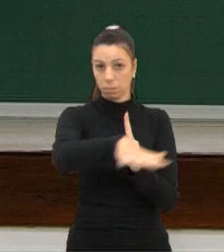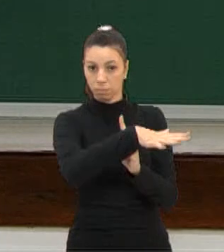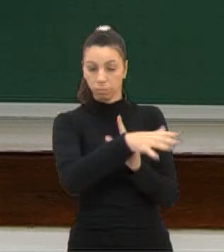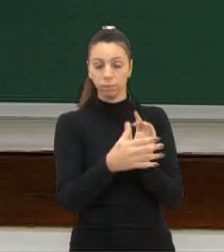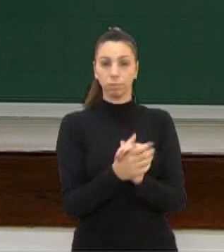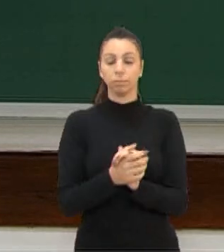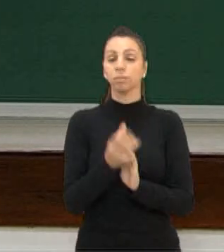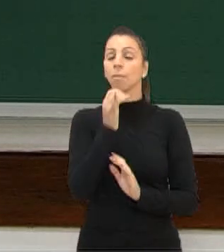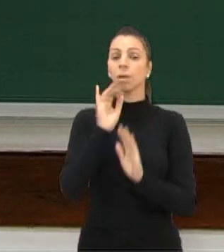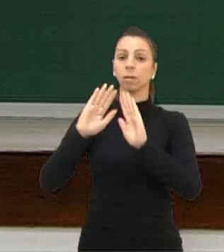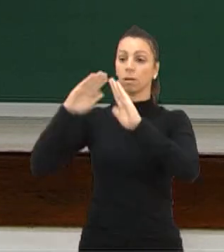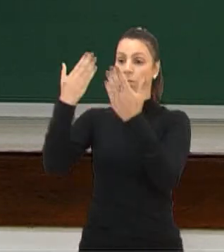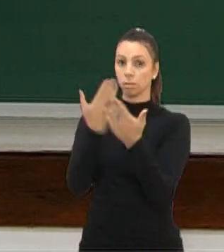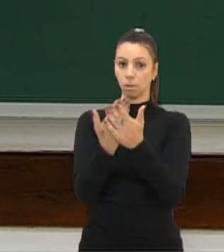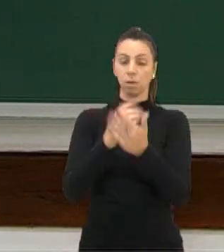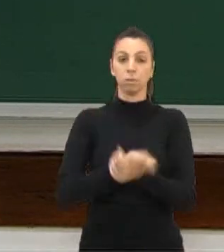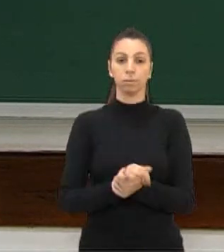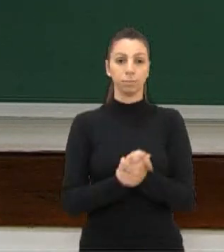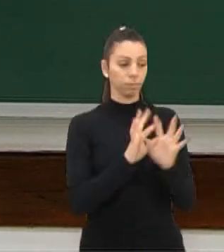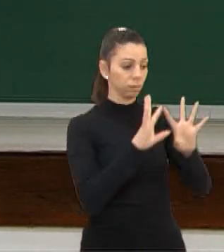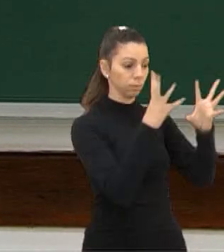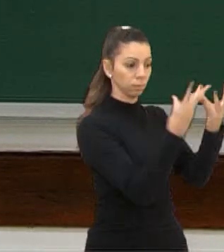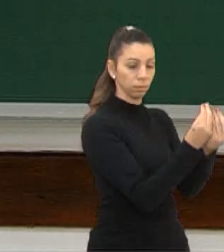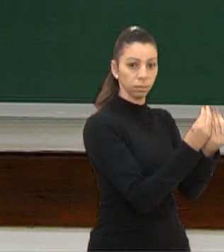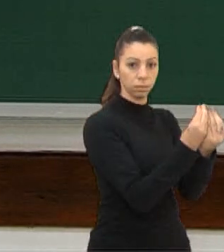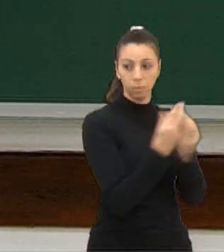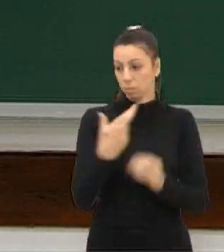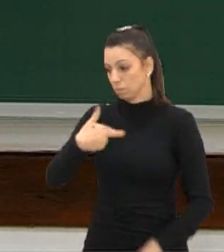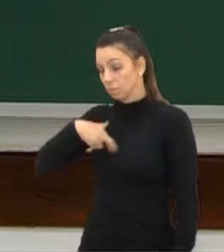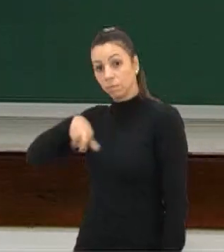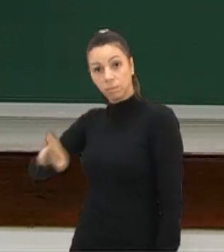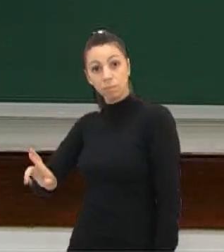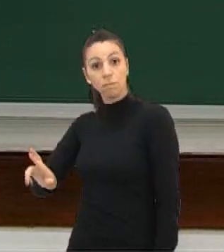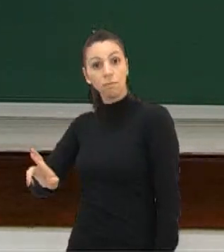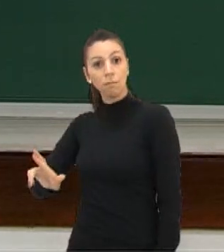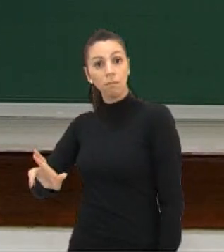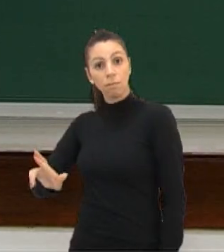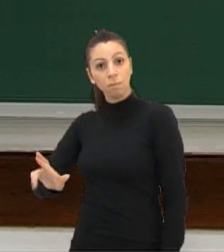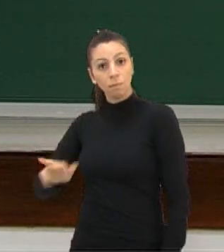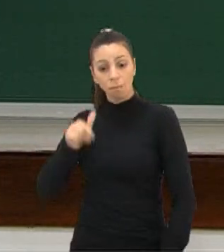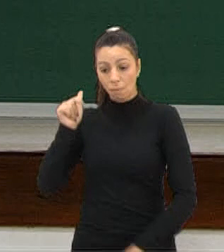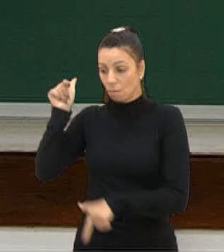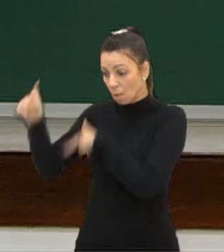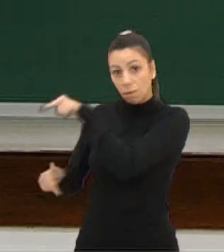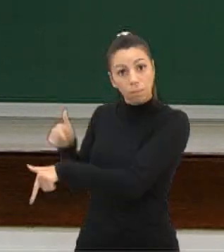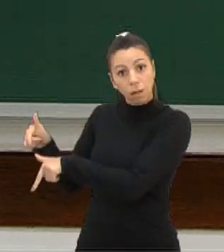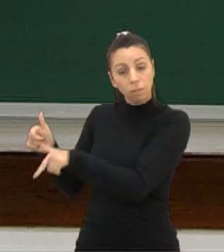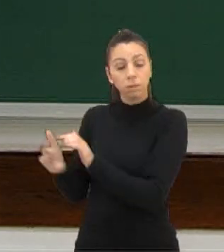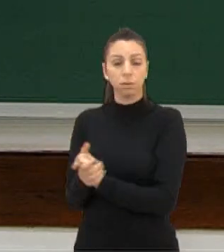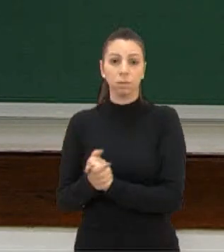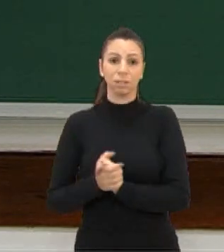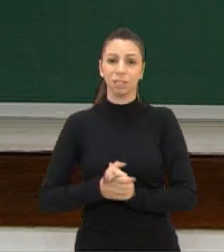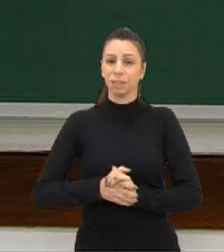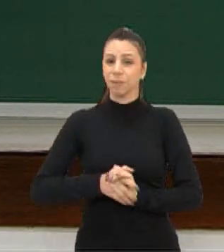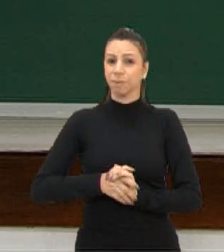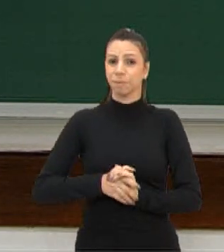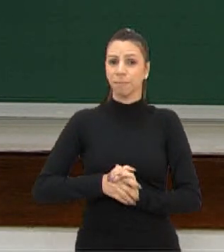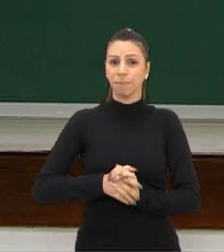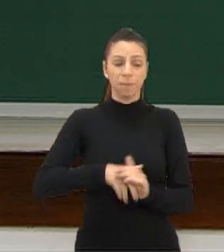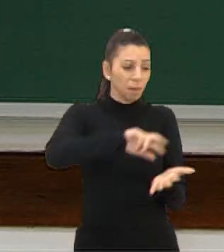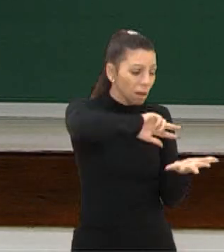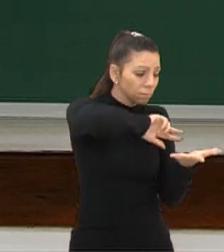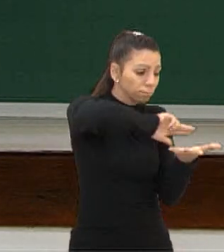A escola, por exemplo, a família, a religião, o trabalho, tantas instituições,